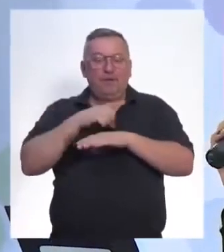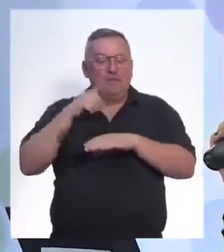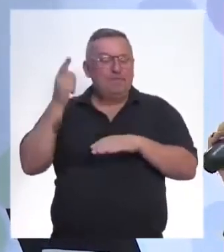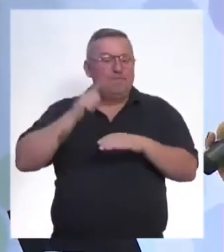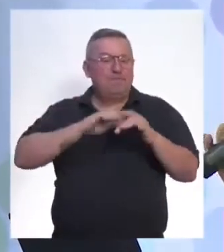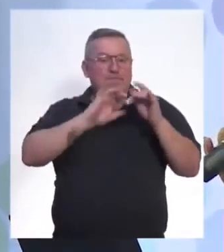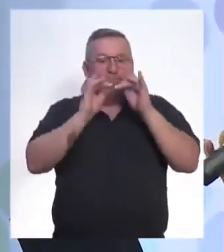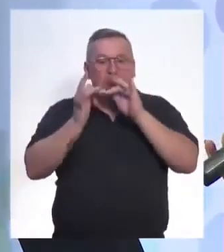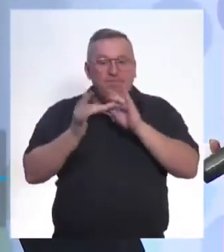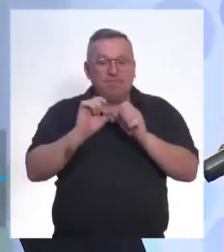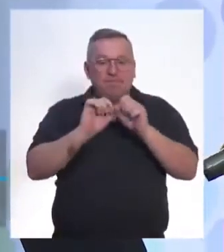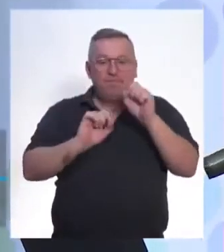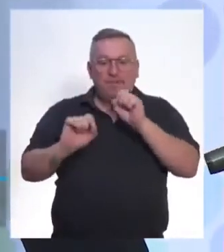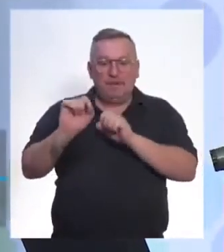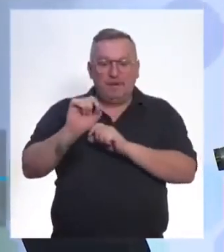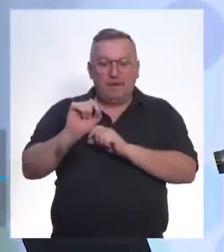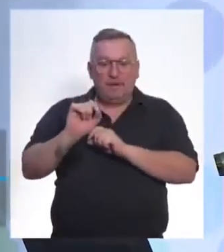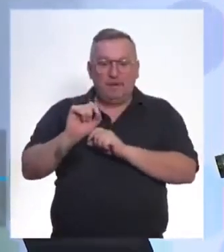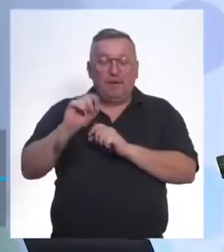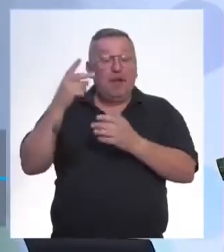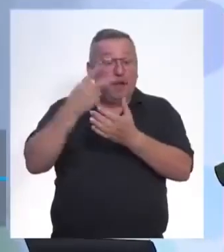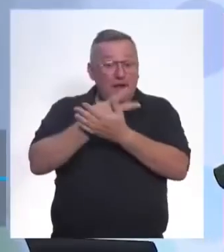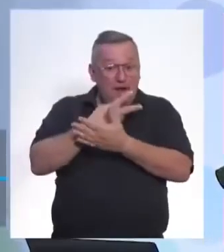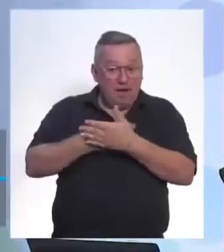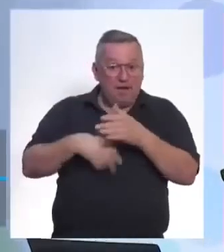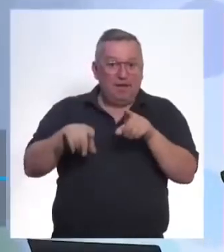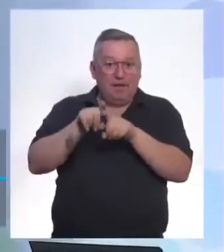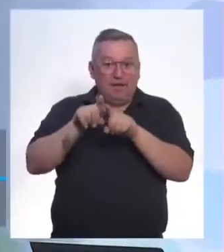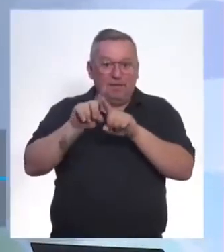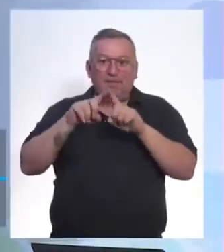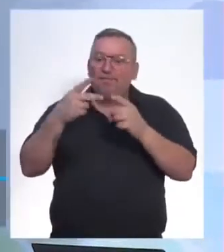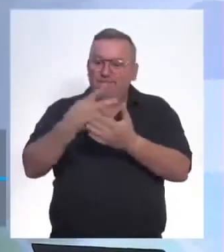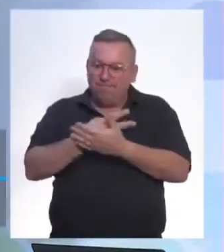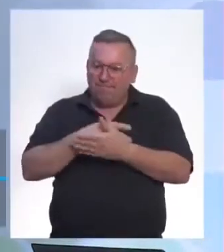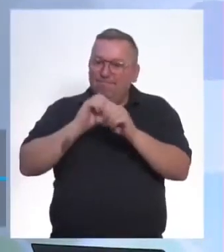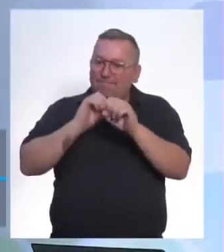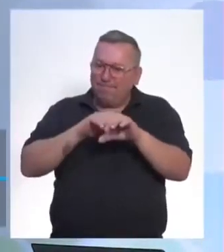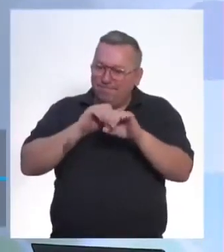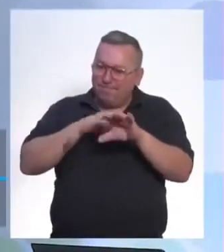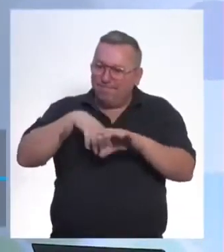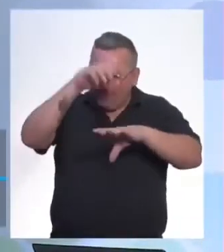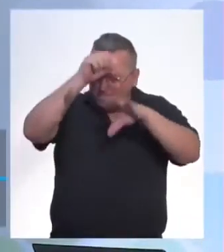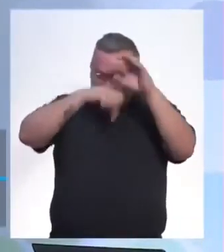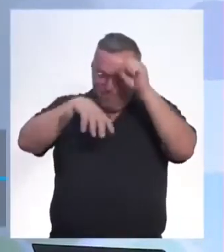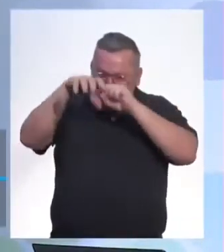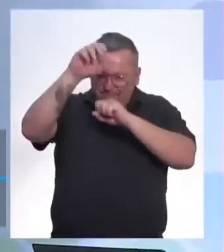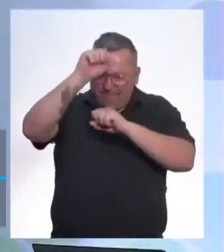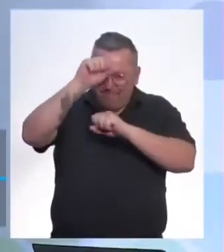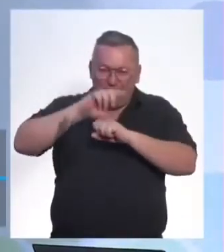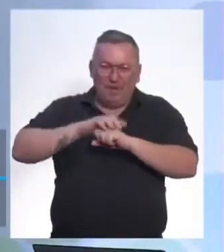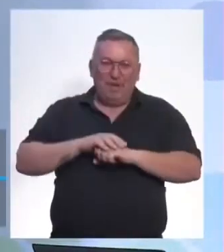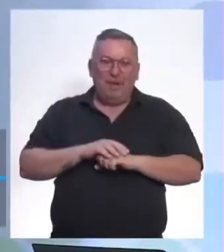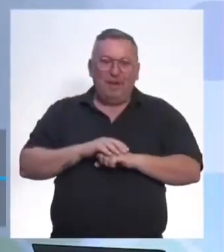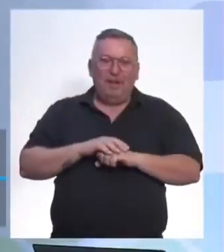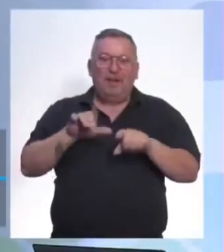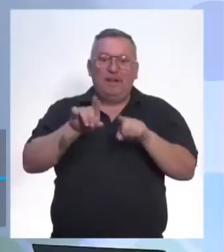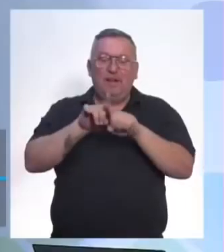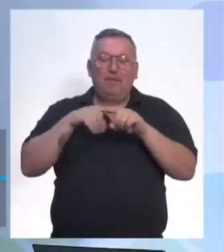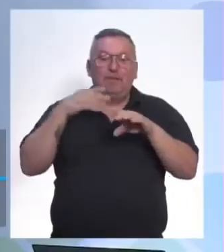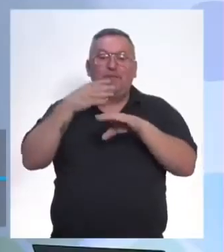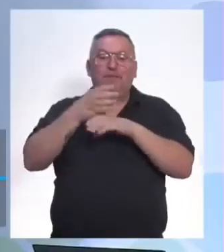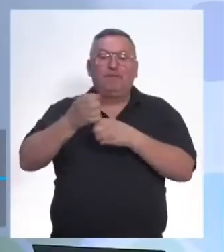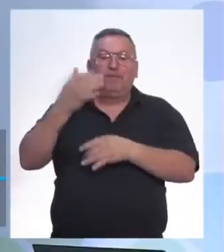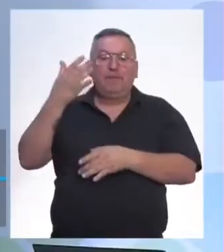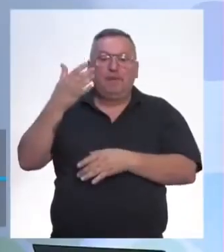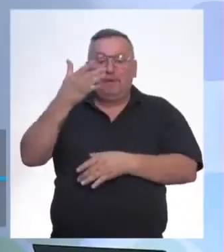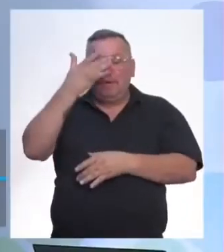interajam, que vocês façam, que vocês errem. Mas o erro, a gente insiste, ele faz parte do aprendizado matemático. E interajam.